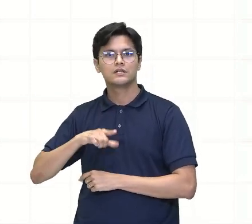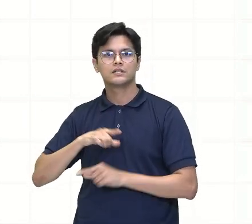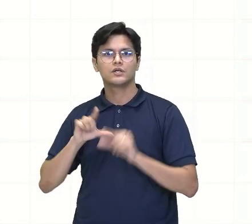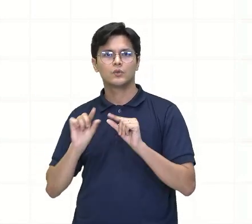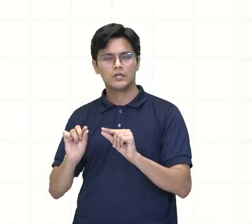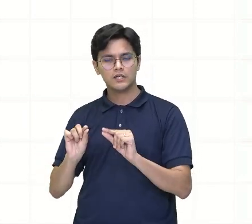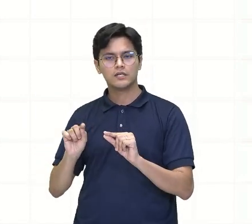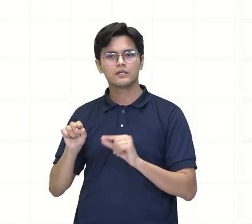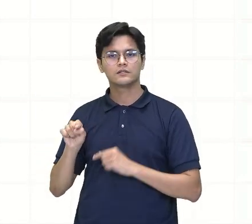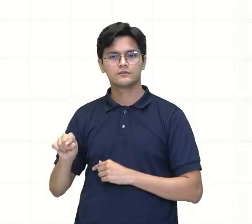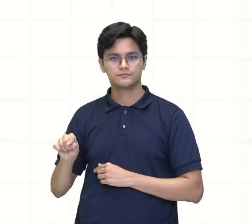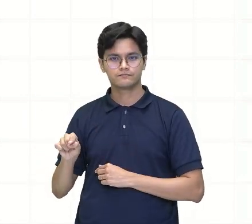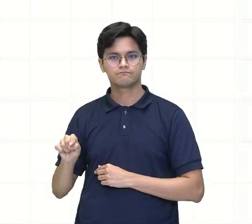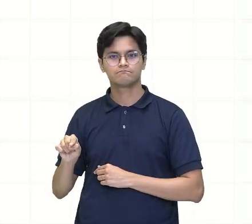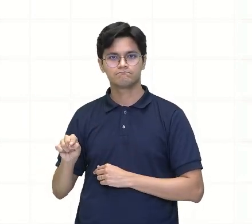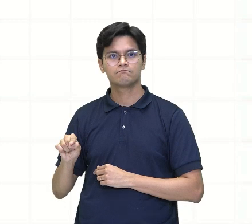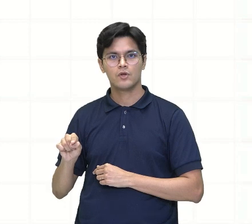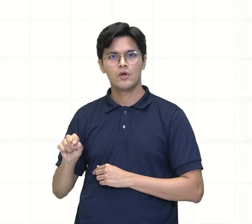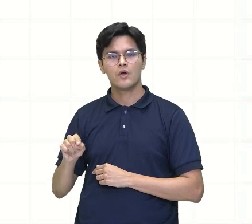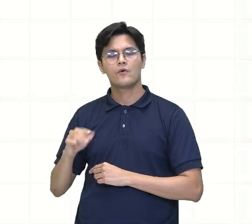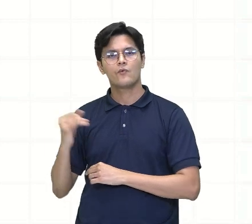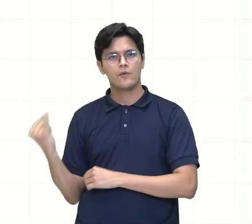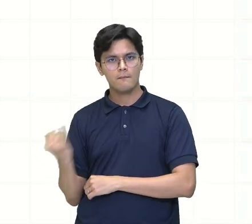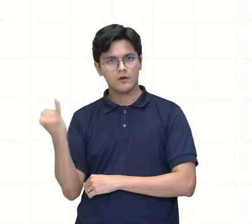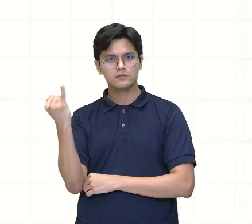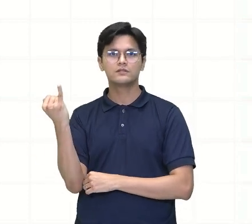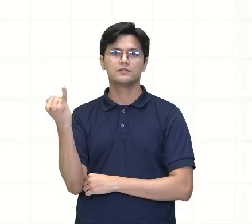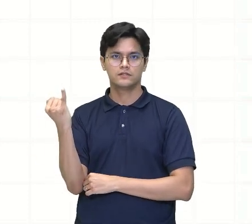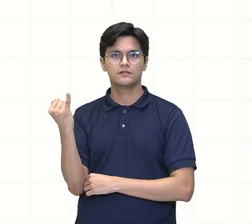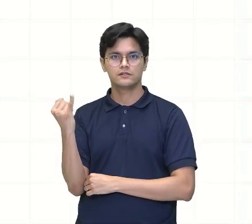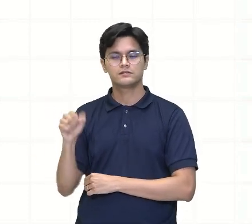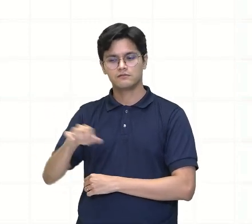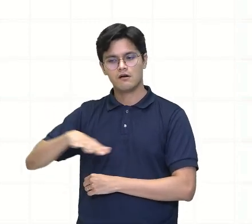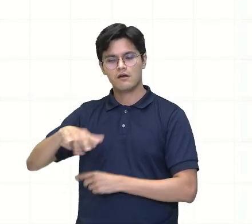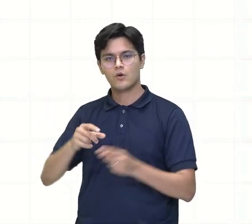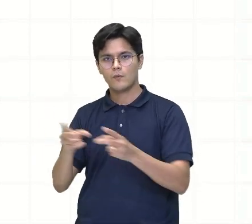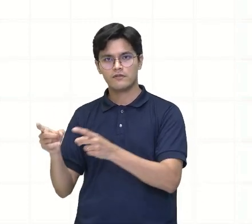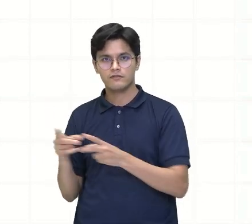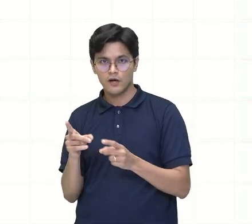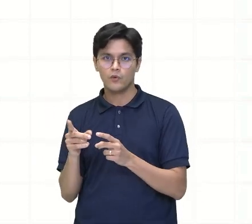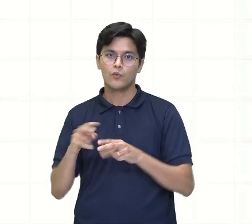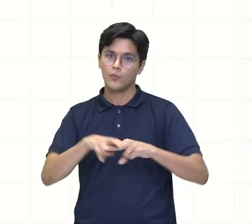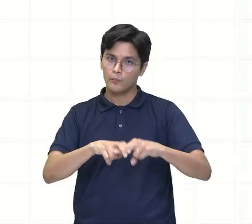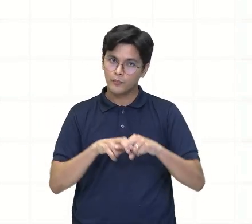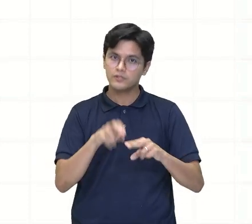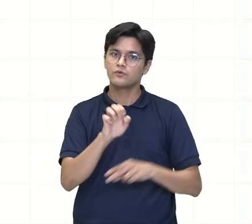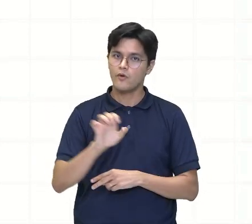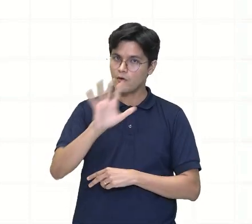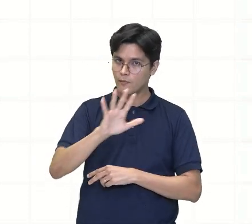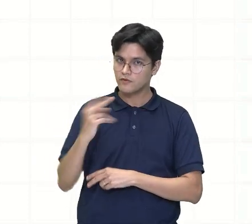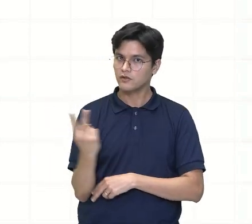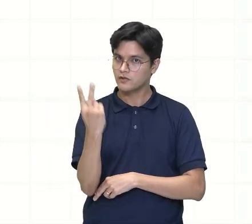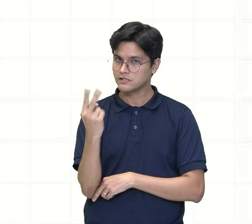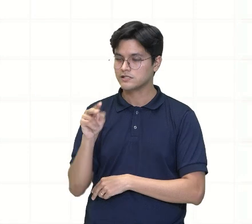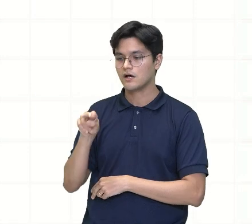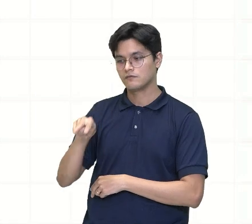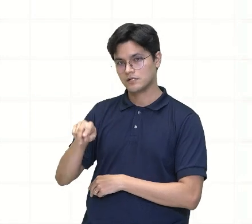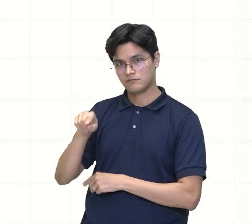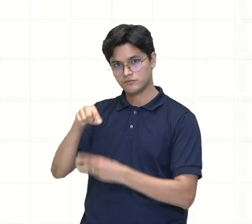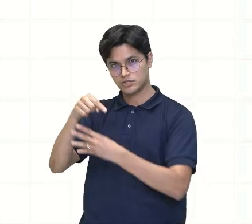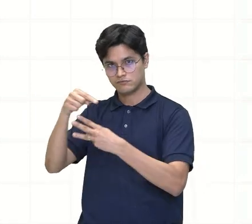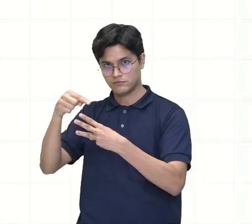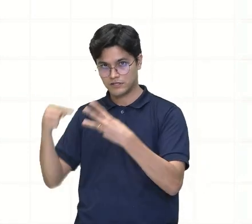grande importância para o comércio com os europeus. E vamos verificar também a questão da